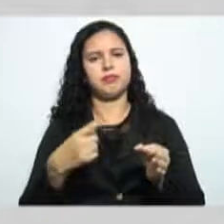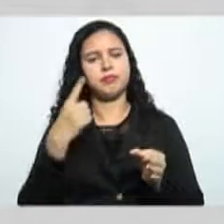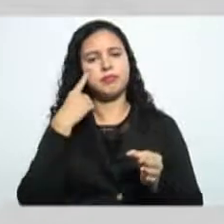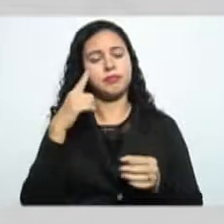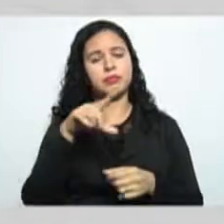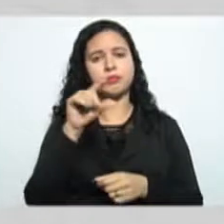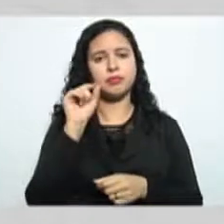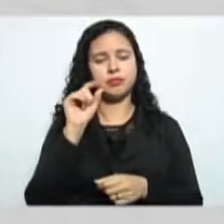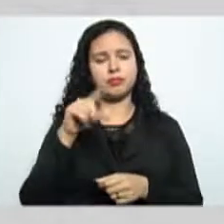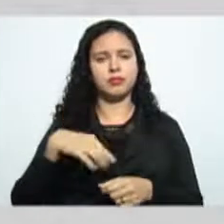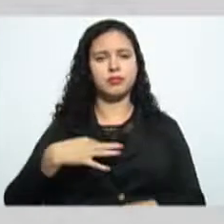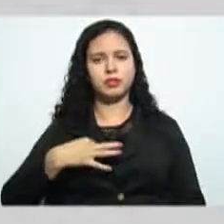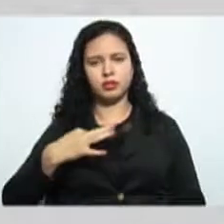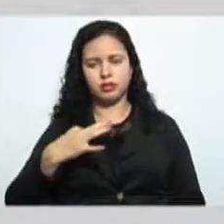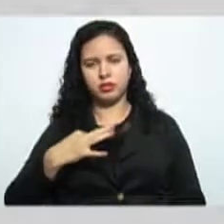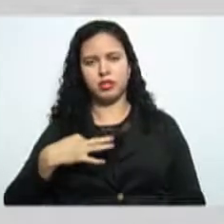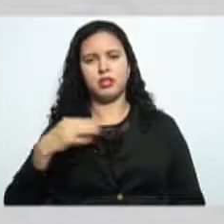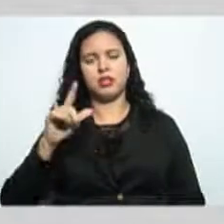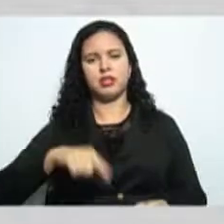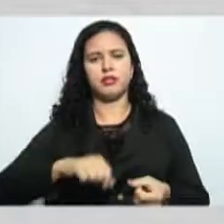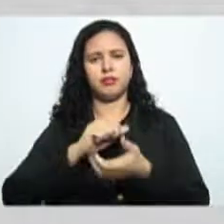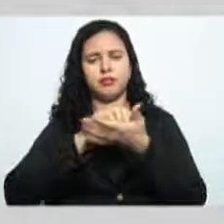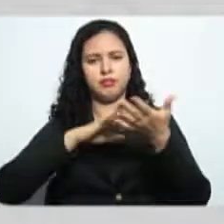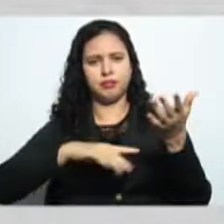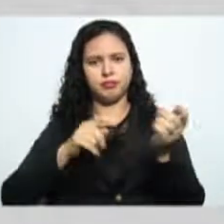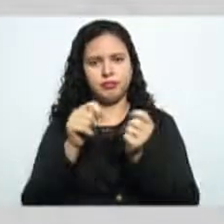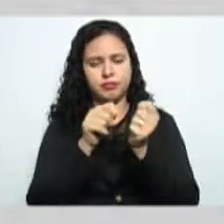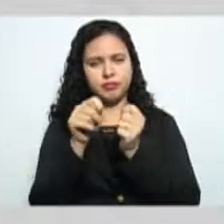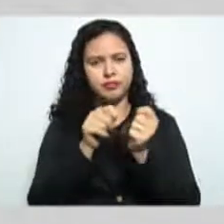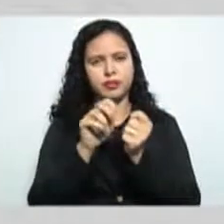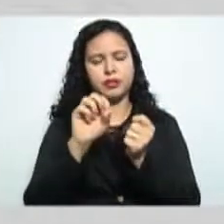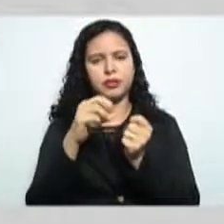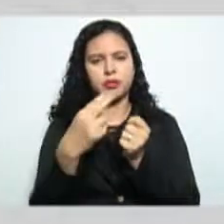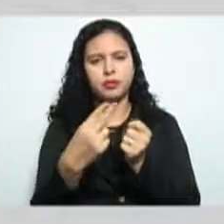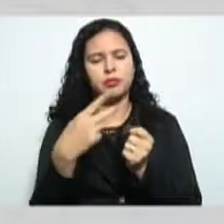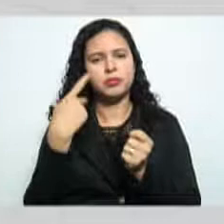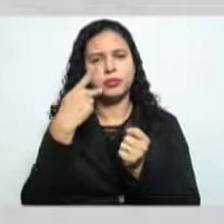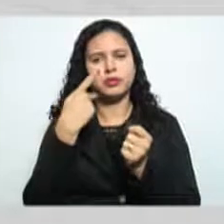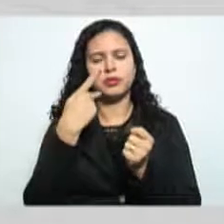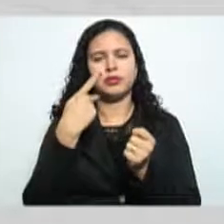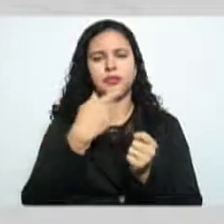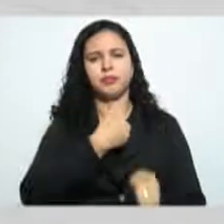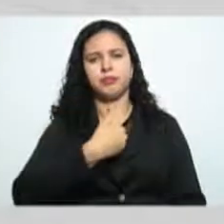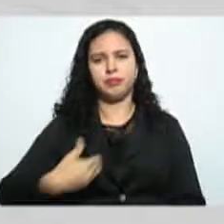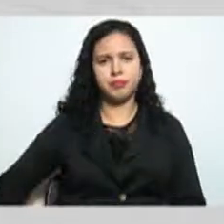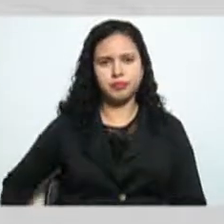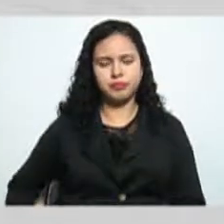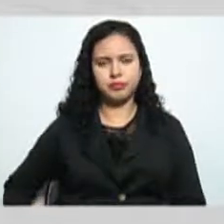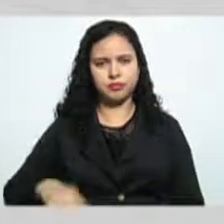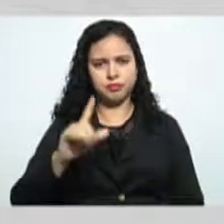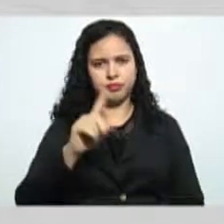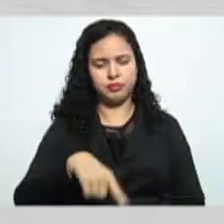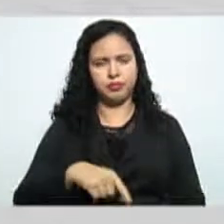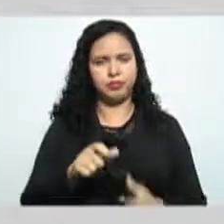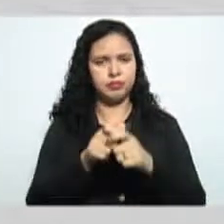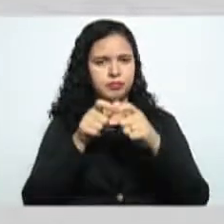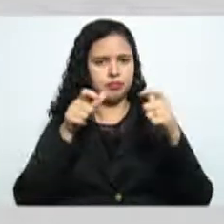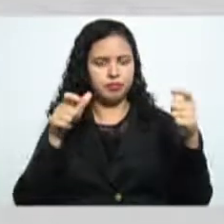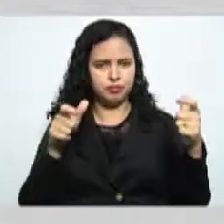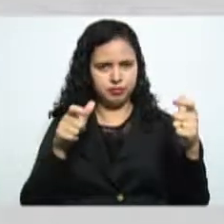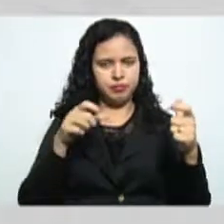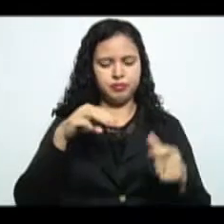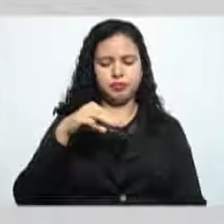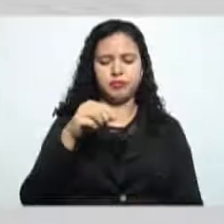uma ação solidária? É uma atividade econômica ou é uma política pública? É uma macroeconomia ou é